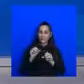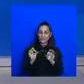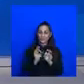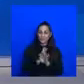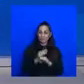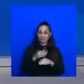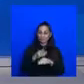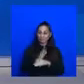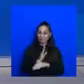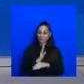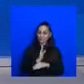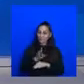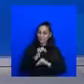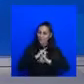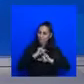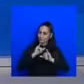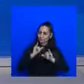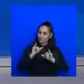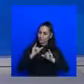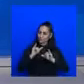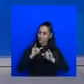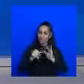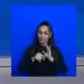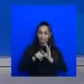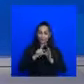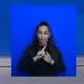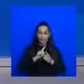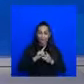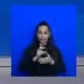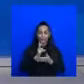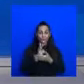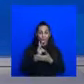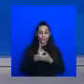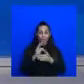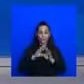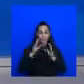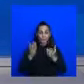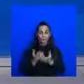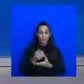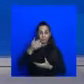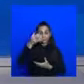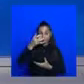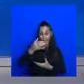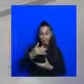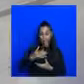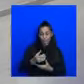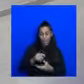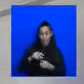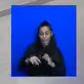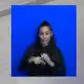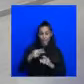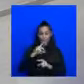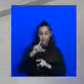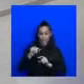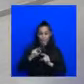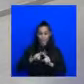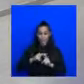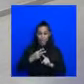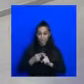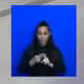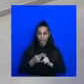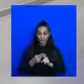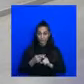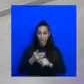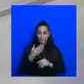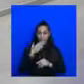realizado, validado, conforme explicamos. Agora, o mesmo globo será reabastecido para a realização do segundo sorteio da dupla